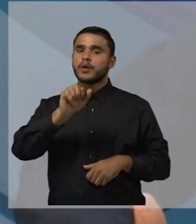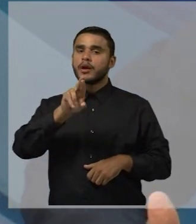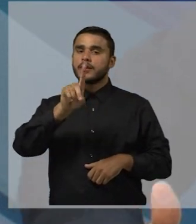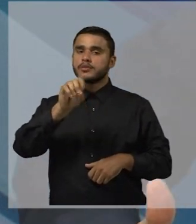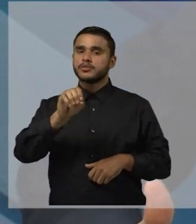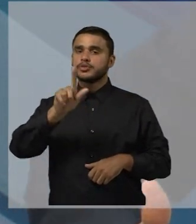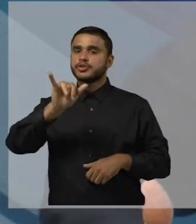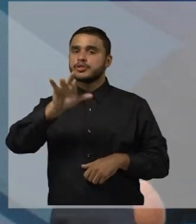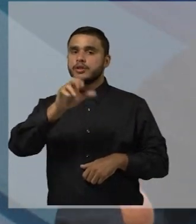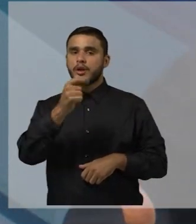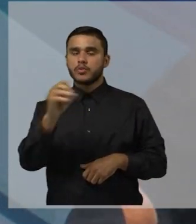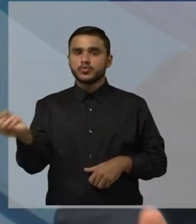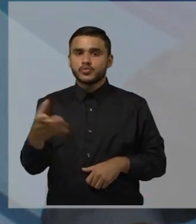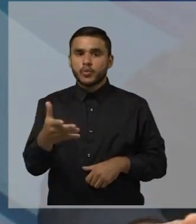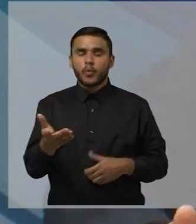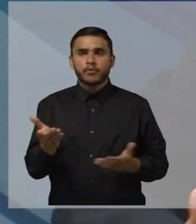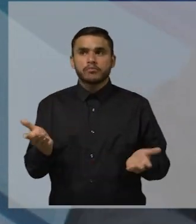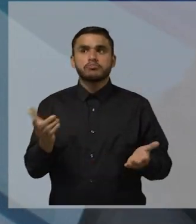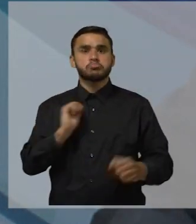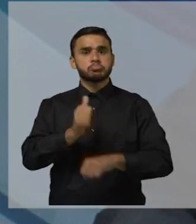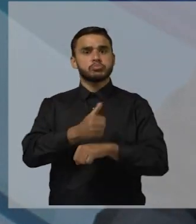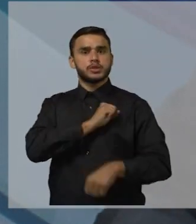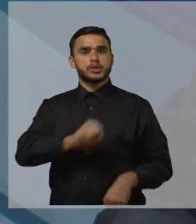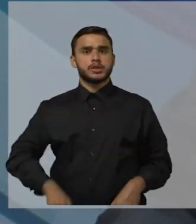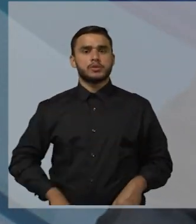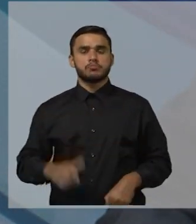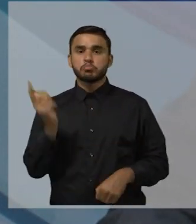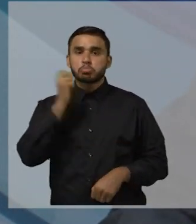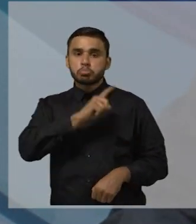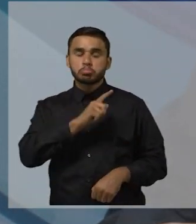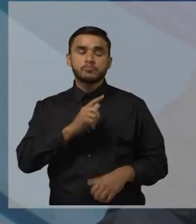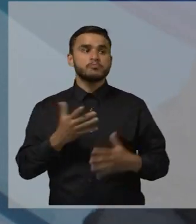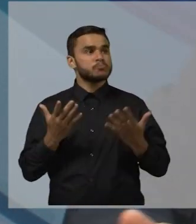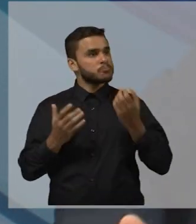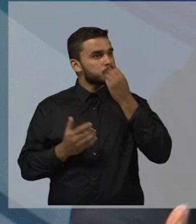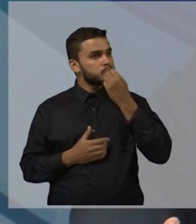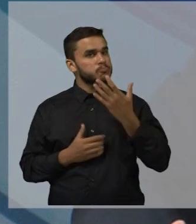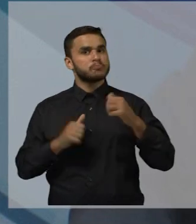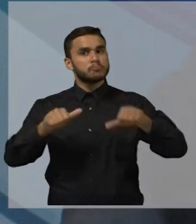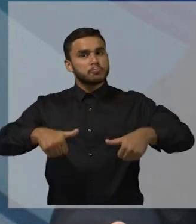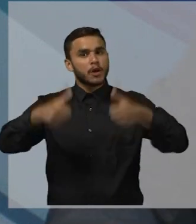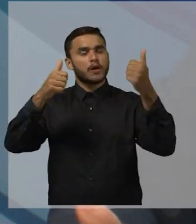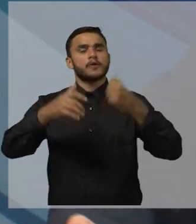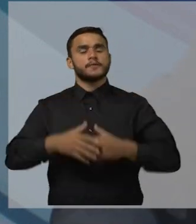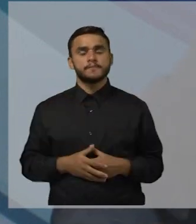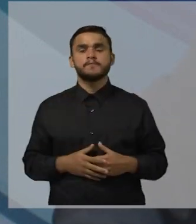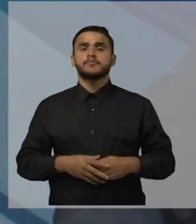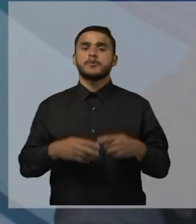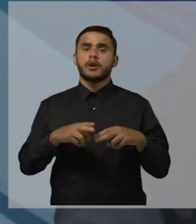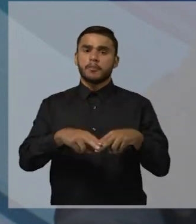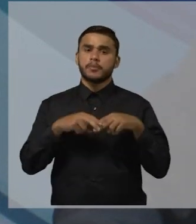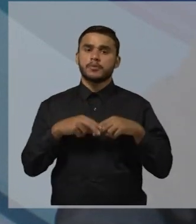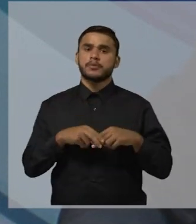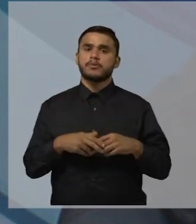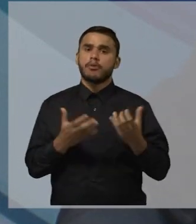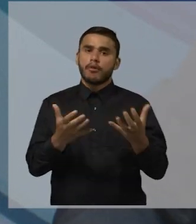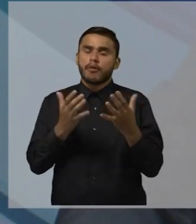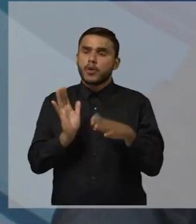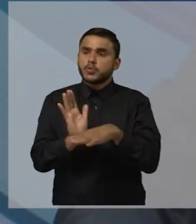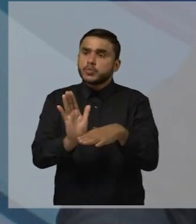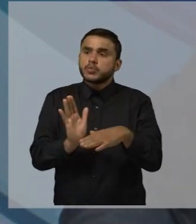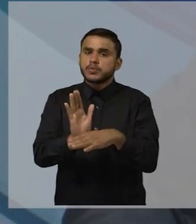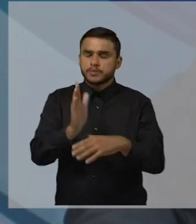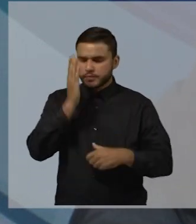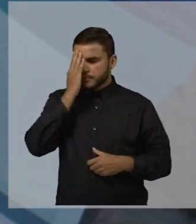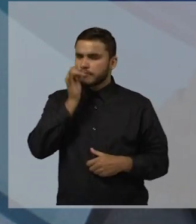desse uso pernicioso do poder para servir grupos, para servir interesses espúrios, como é o